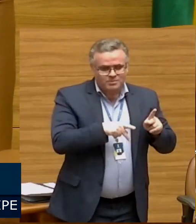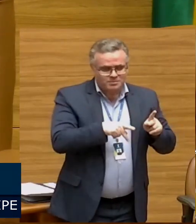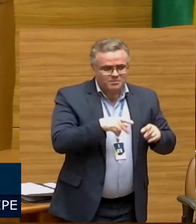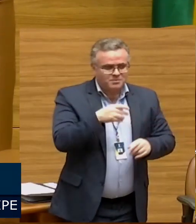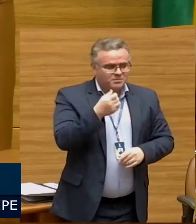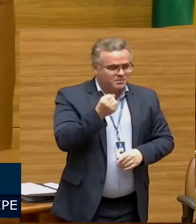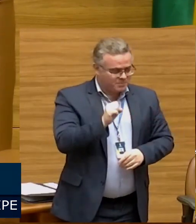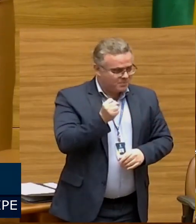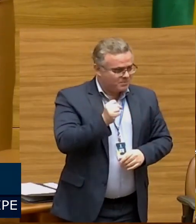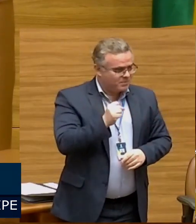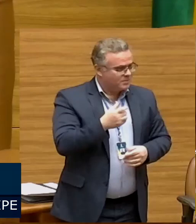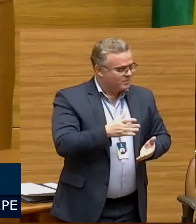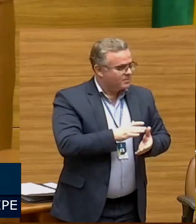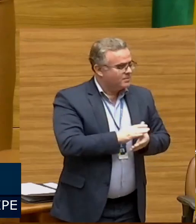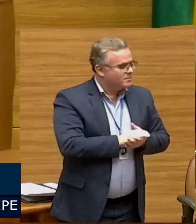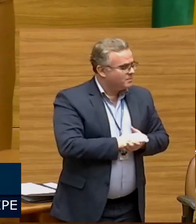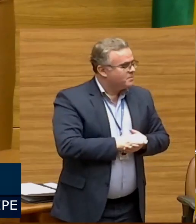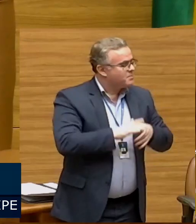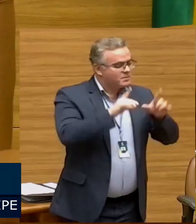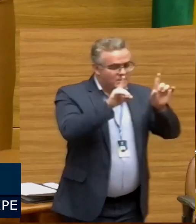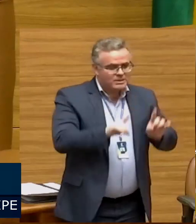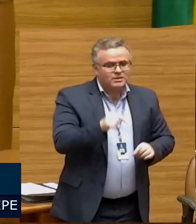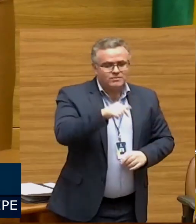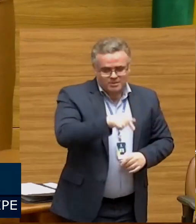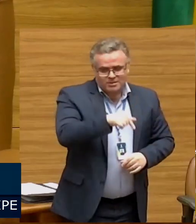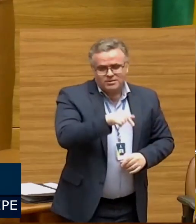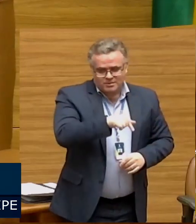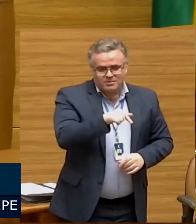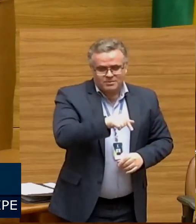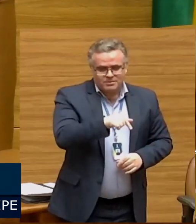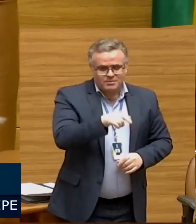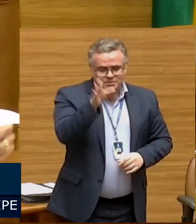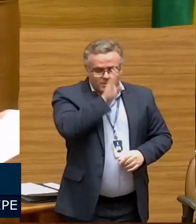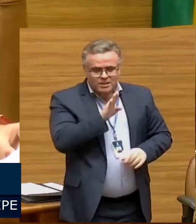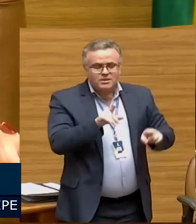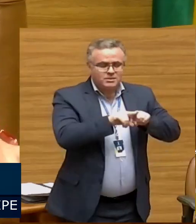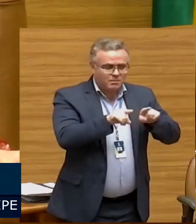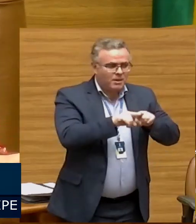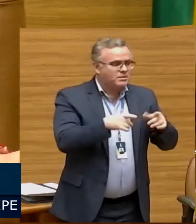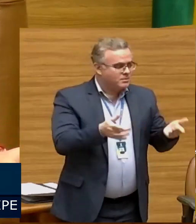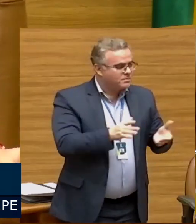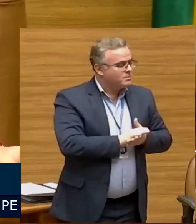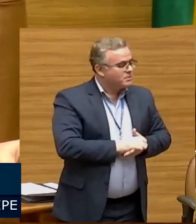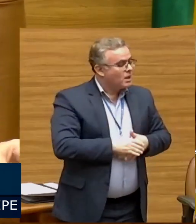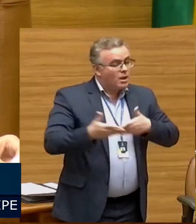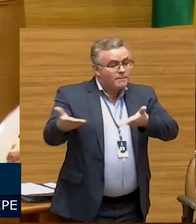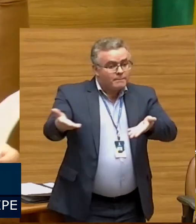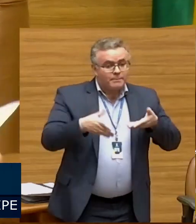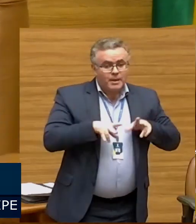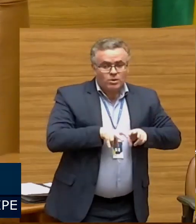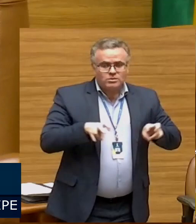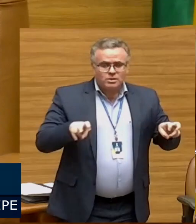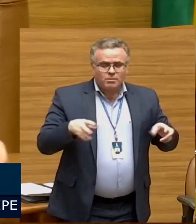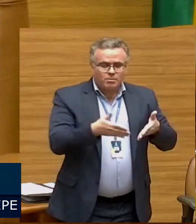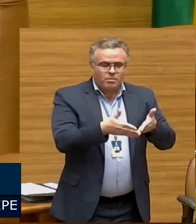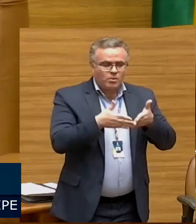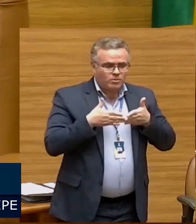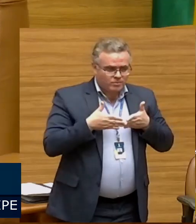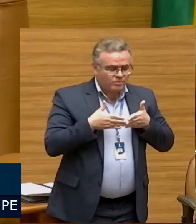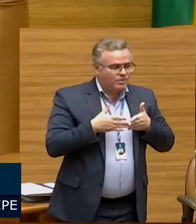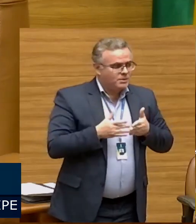as pessoas com deficiência do nosso Estado e do nosso Brasil. Para compor a mesa, eu vou